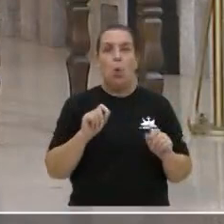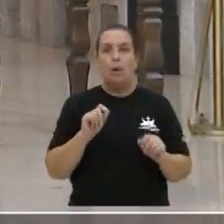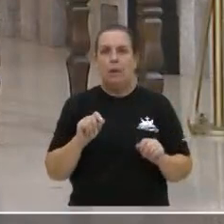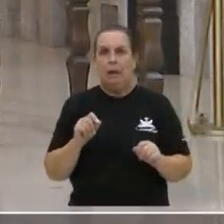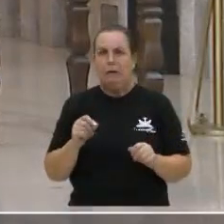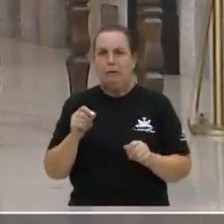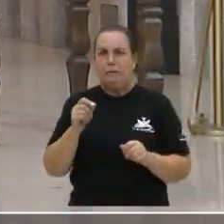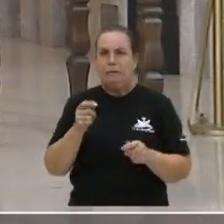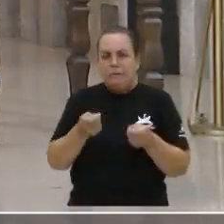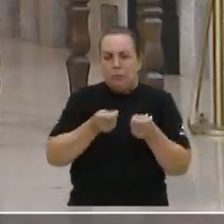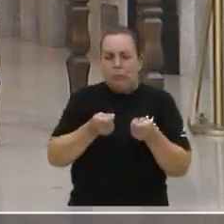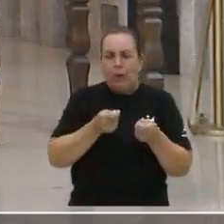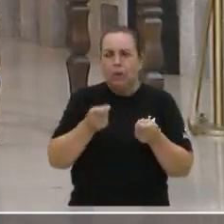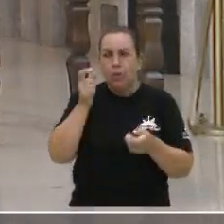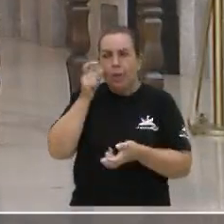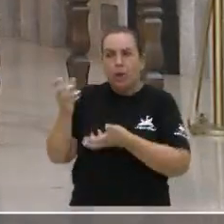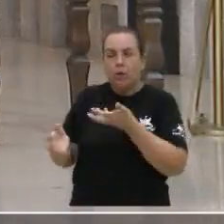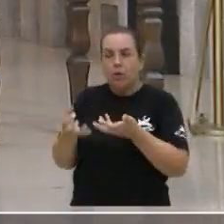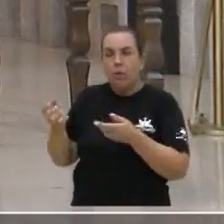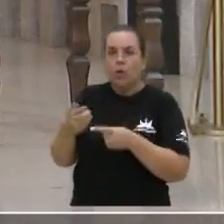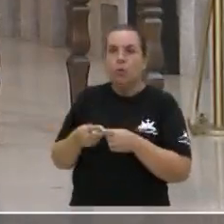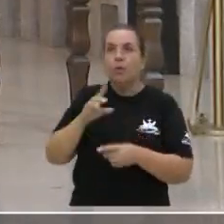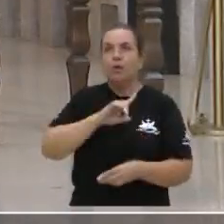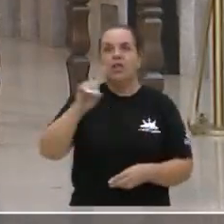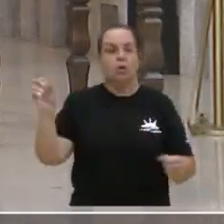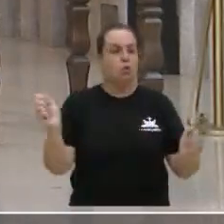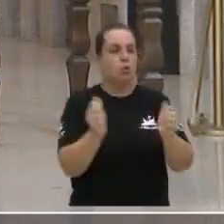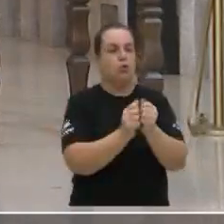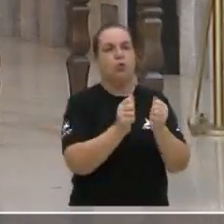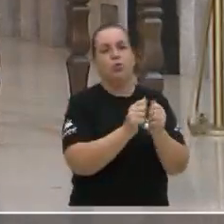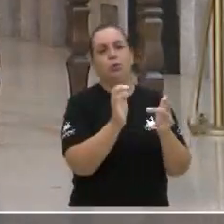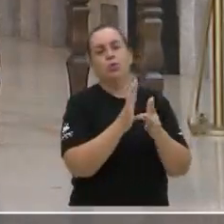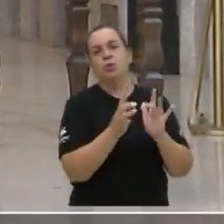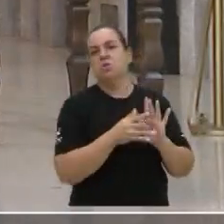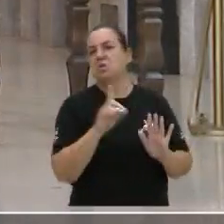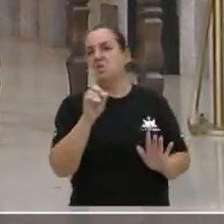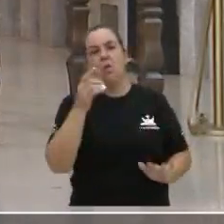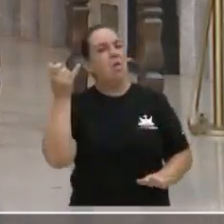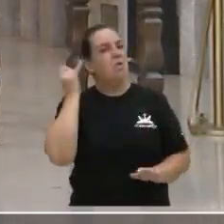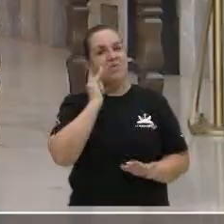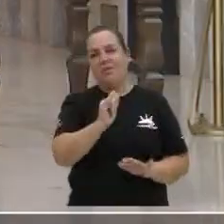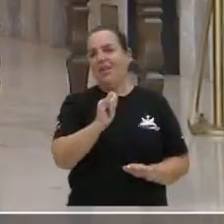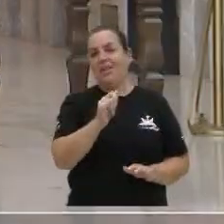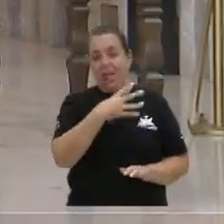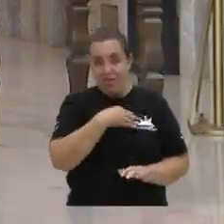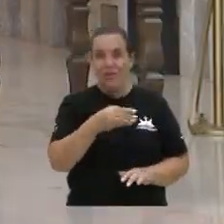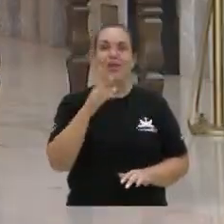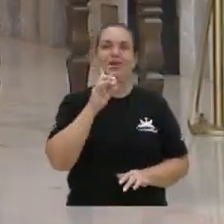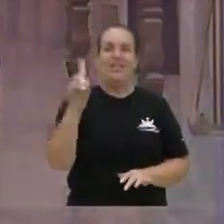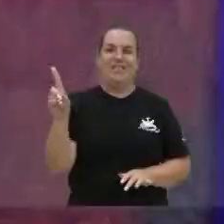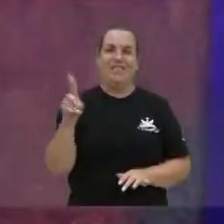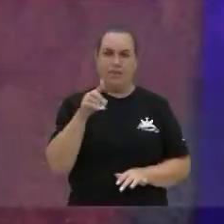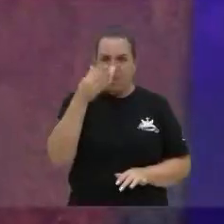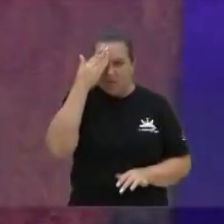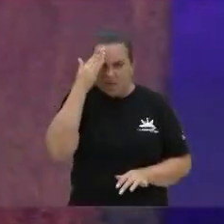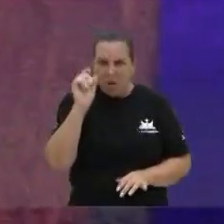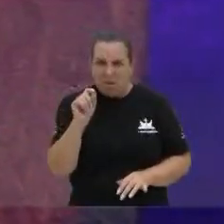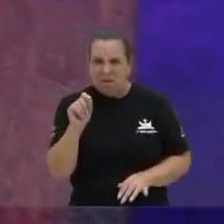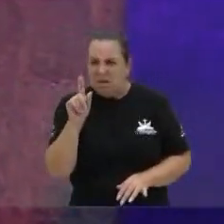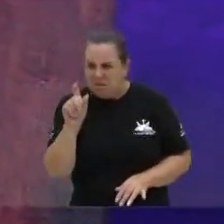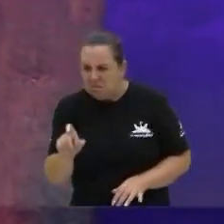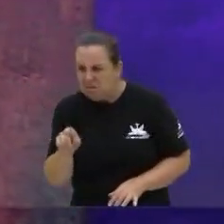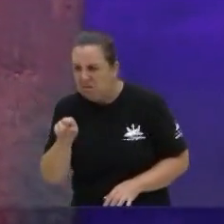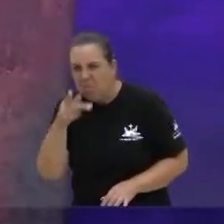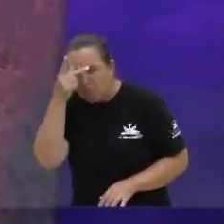pelo demônio, porque Deus estava com ele. Então não é um profeta, é o Filho de Deus. Vocês sabem quem é Jesus?